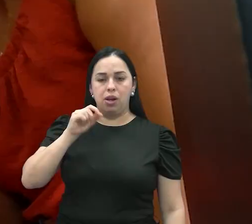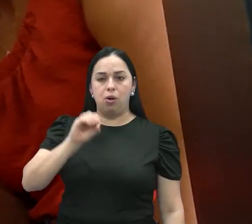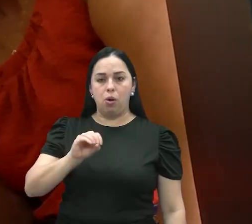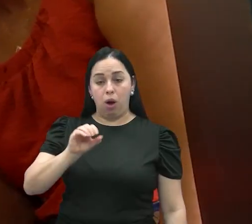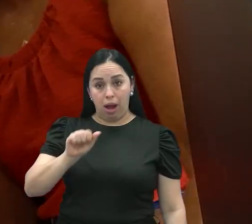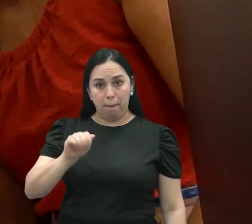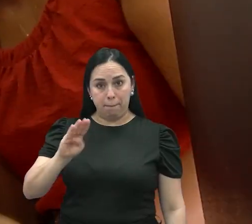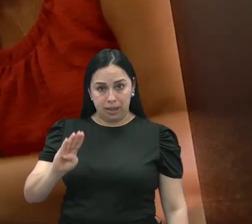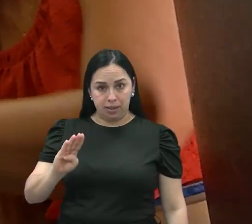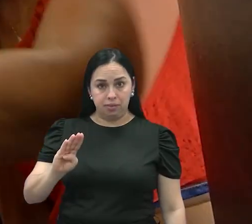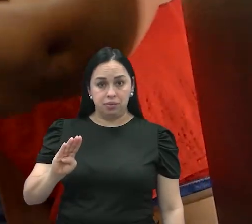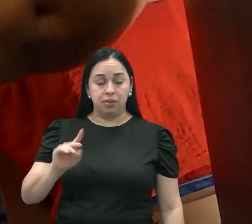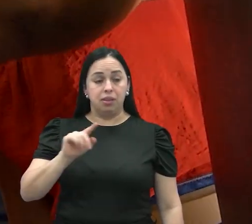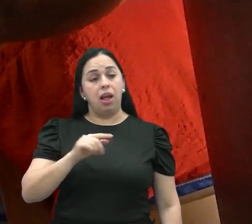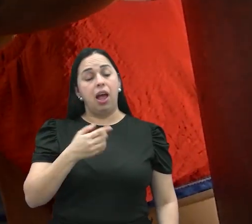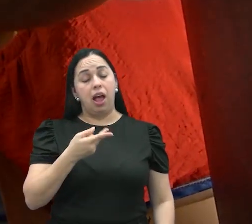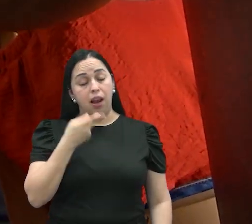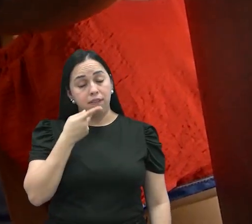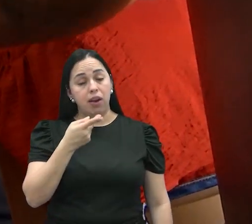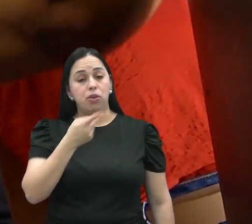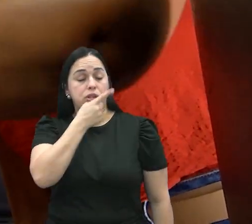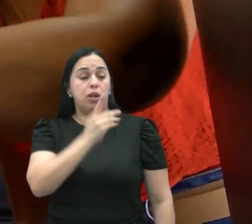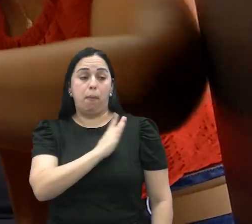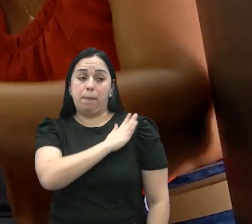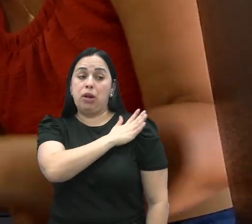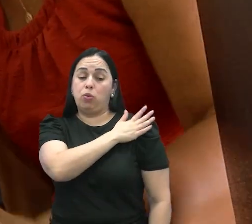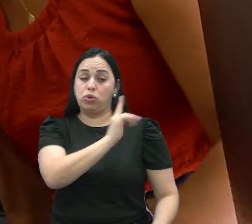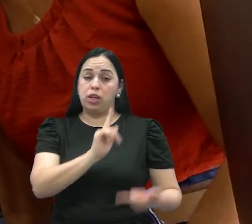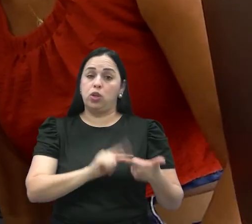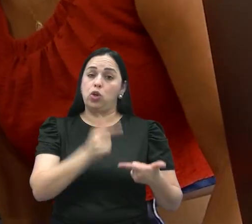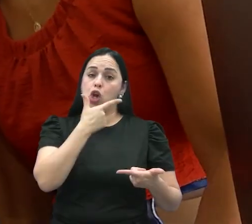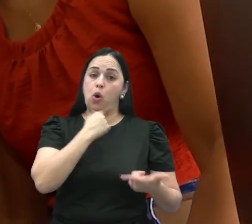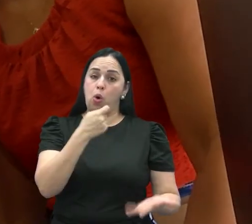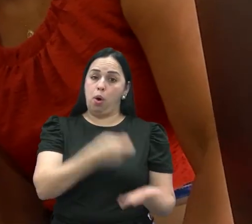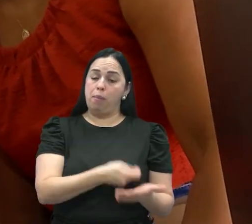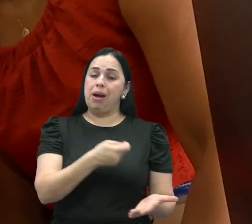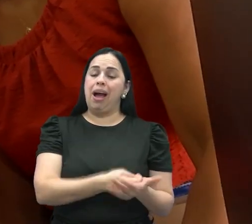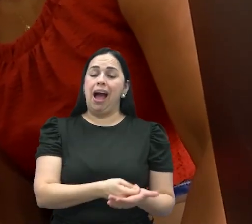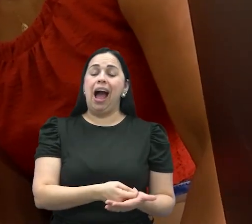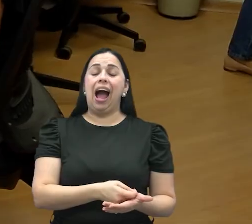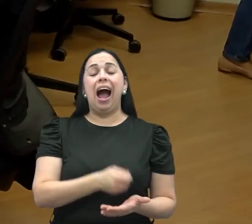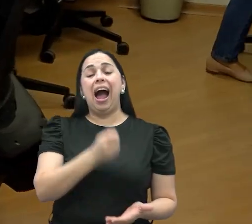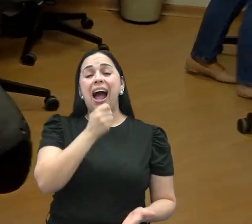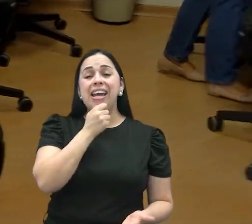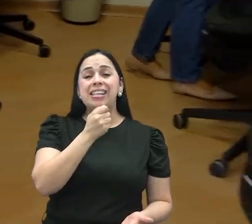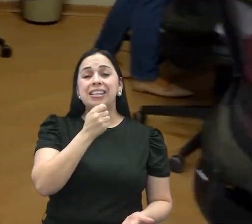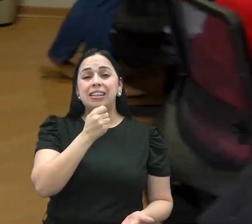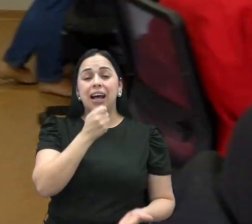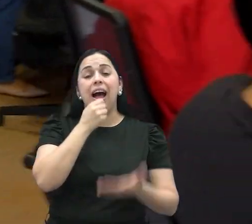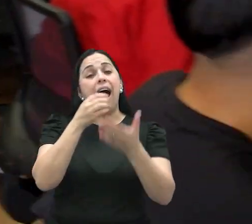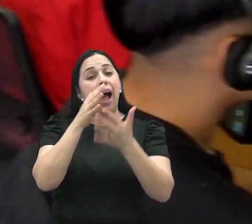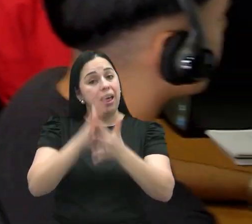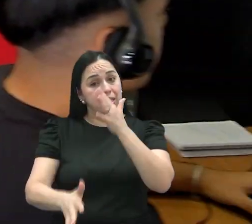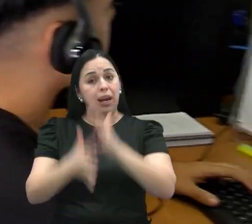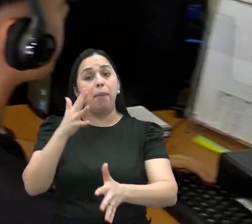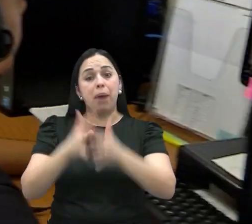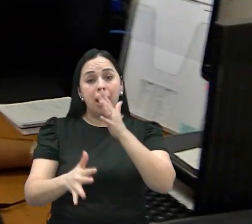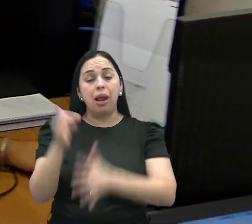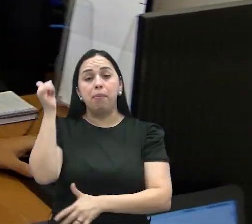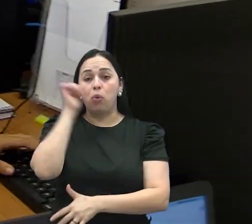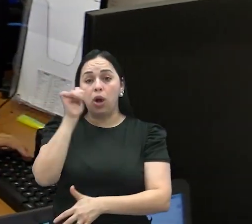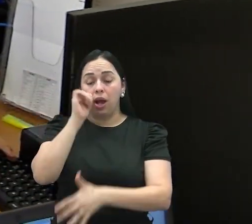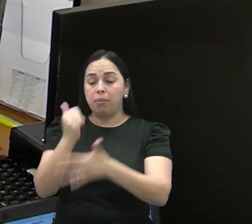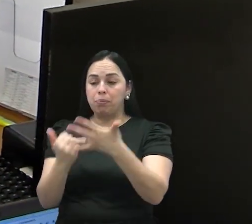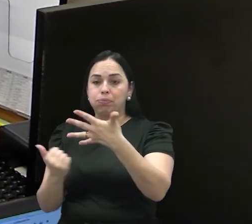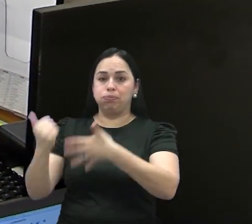OAB, o preconceito e o machismo ainda são barreiras para a ascensão de muitas mulheres dentro de uma empresa. Elas